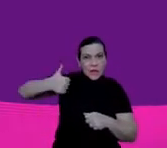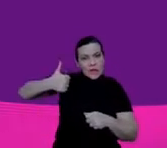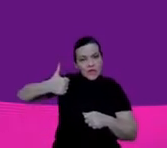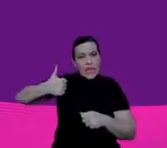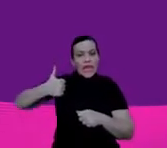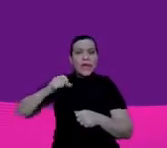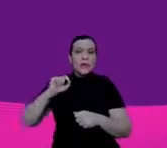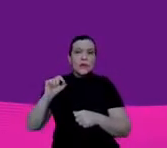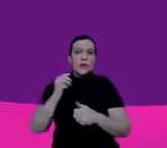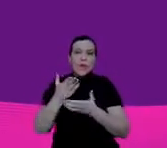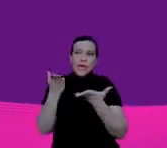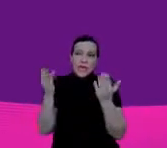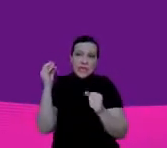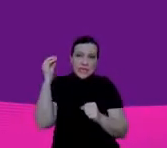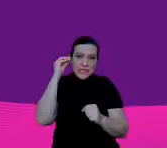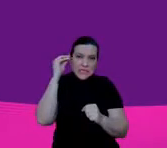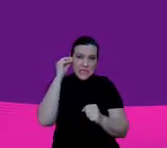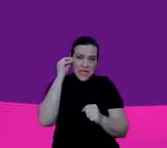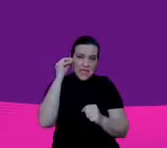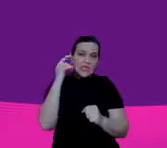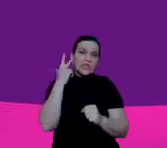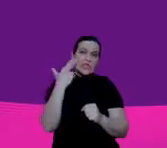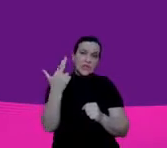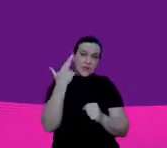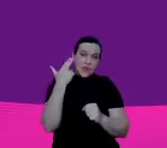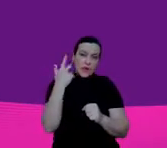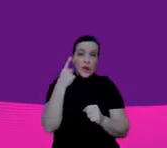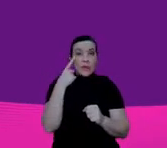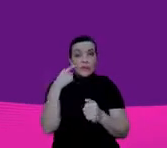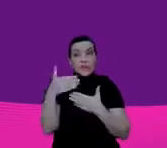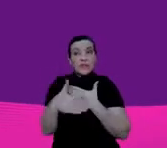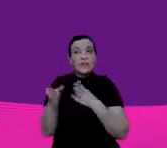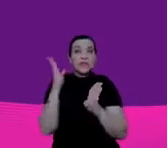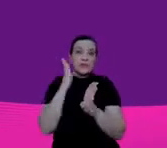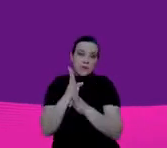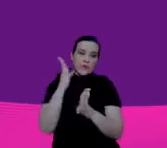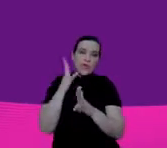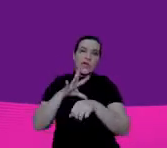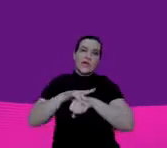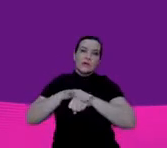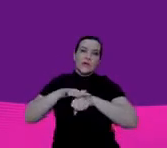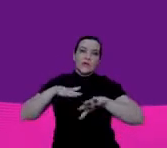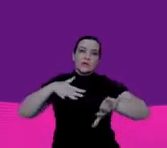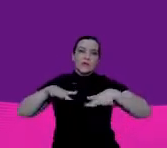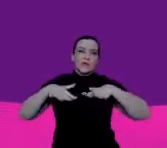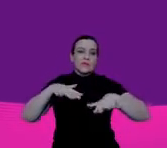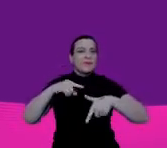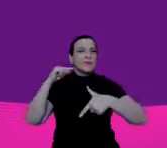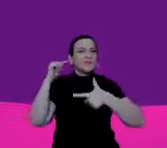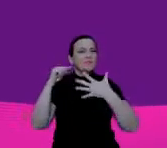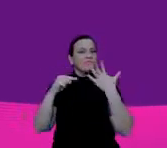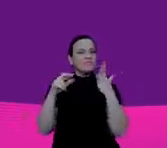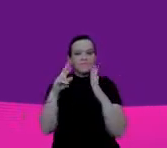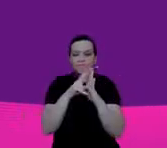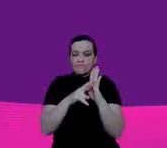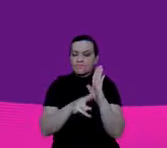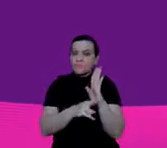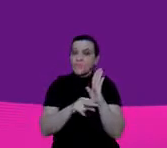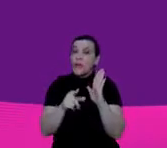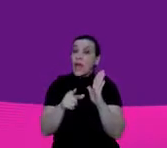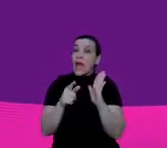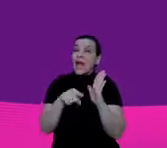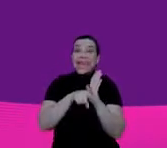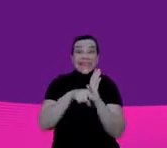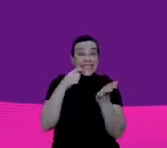critério de exclusão para doença de Parkinson. Mas os critérios, eles deixam bem claros que, assim, que esses exames não são obrigatórios, mas que se,